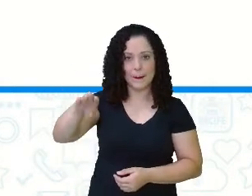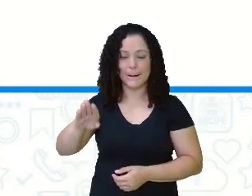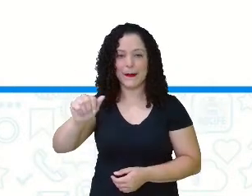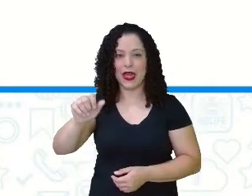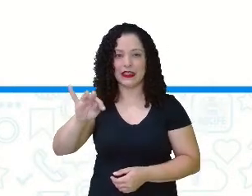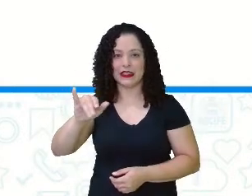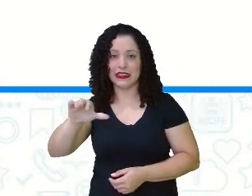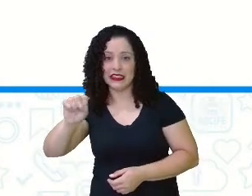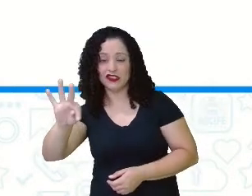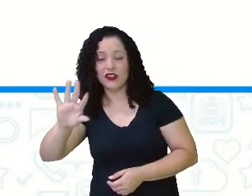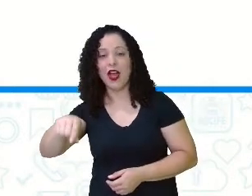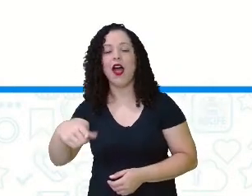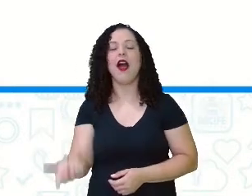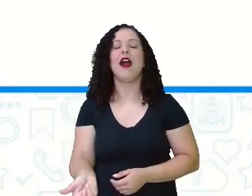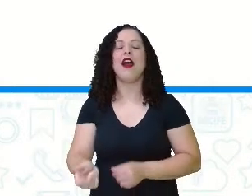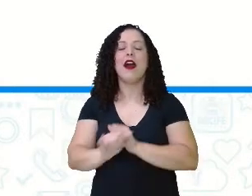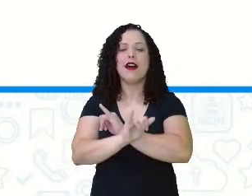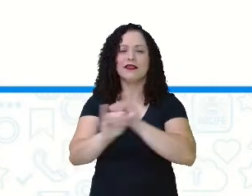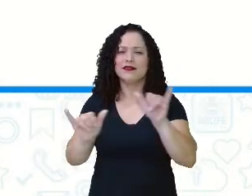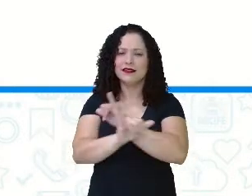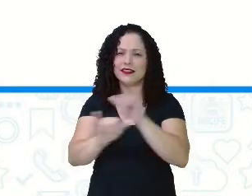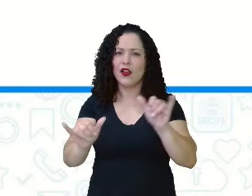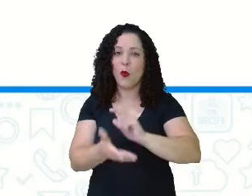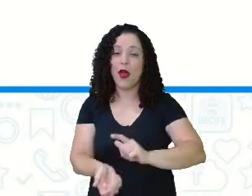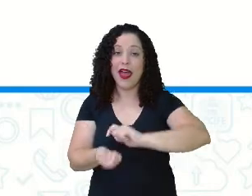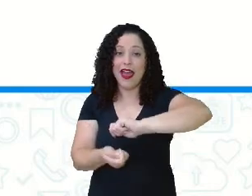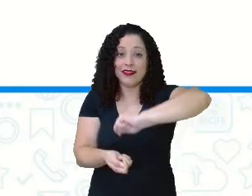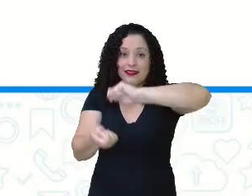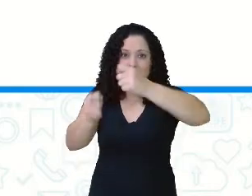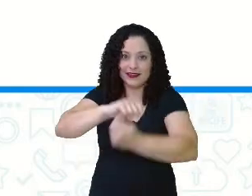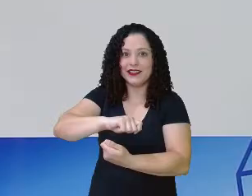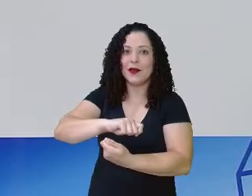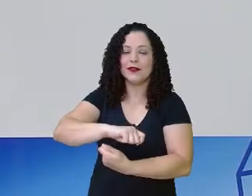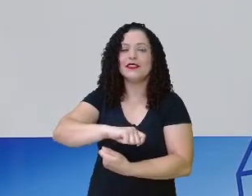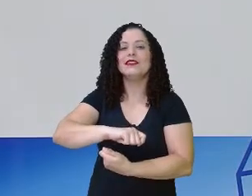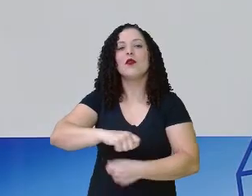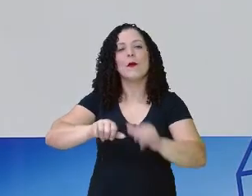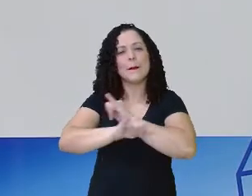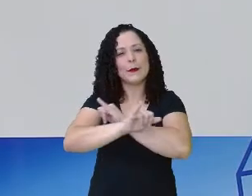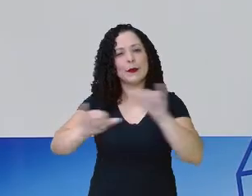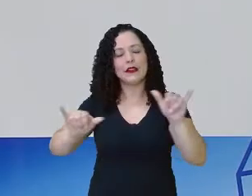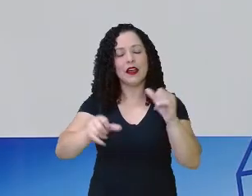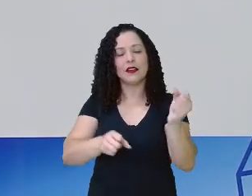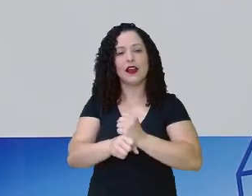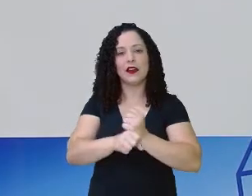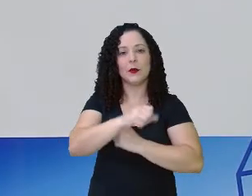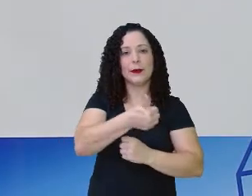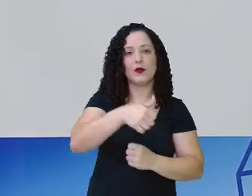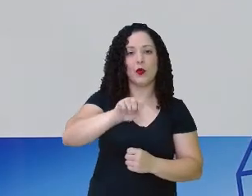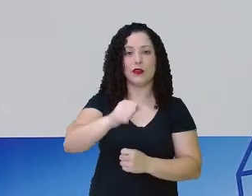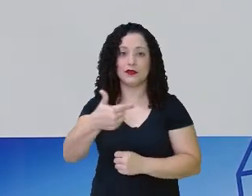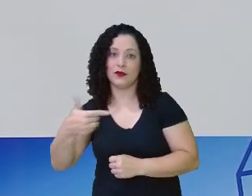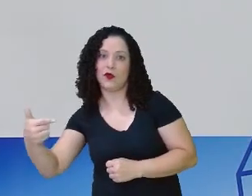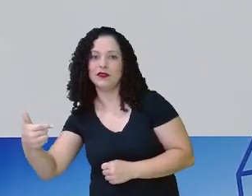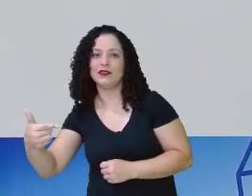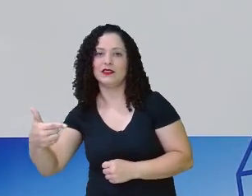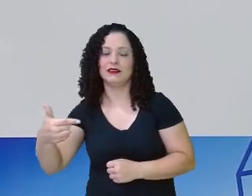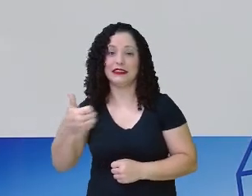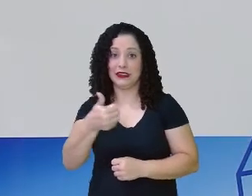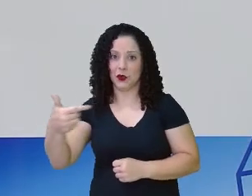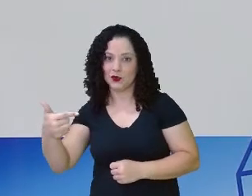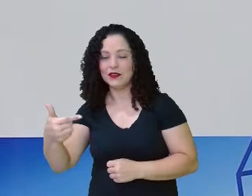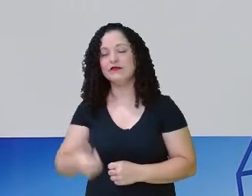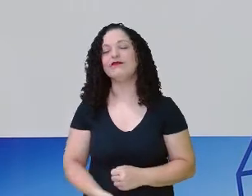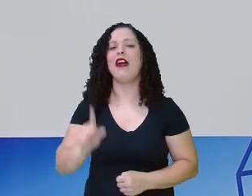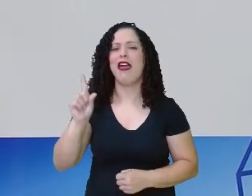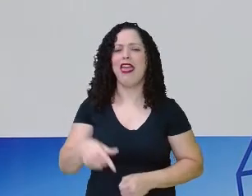uma adaptação publicada pelos irmãos Grimm em 1812. Veja que é um conto bem antigo,